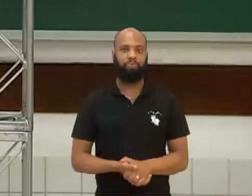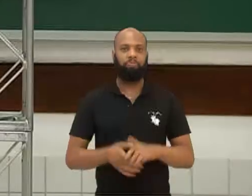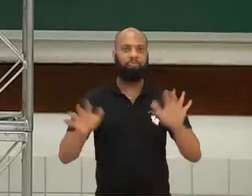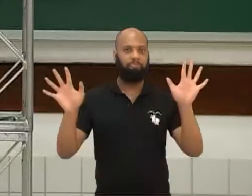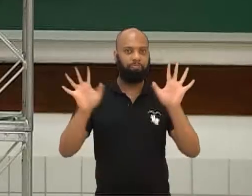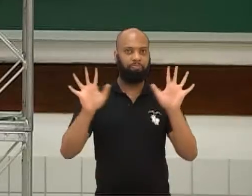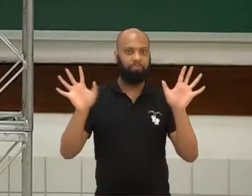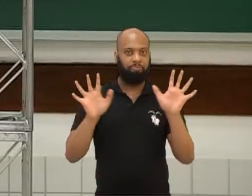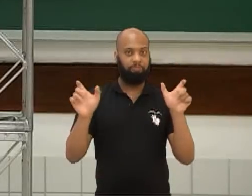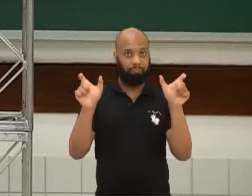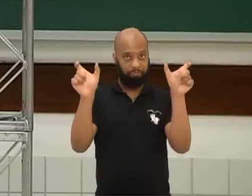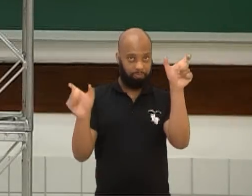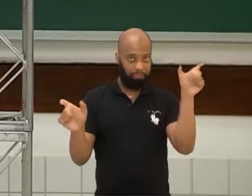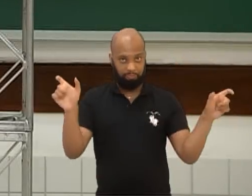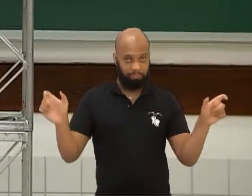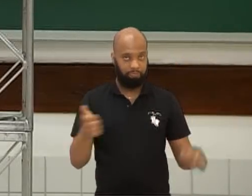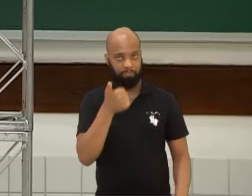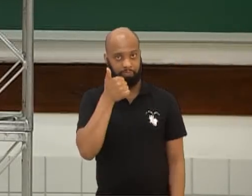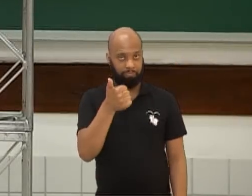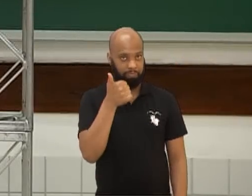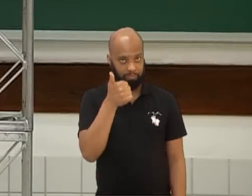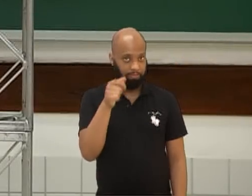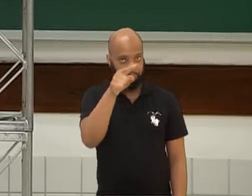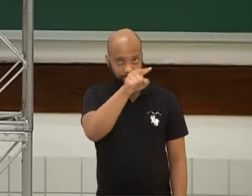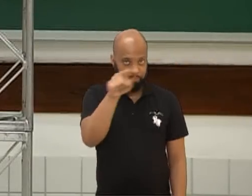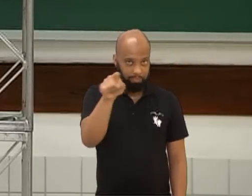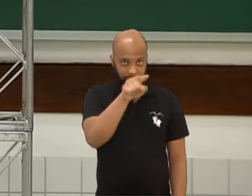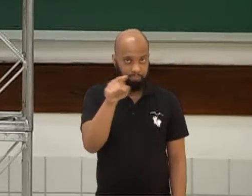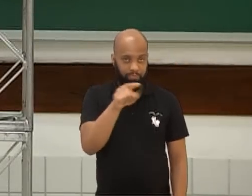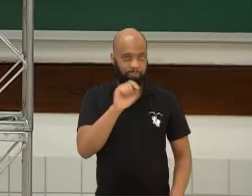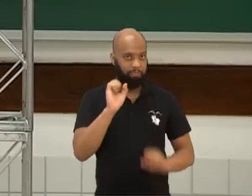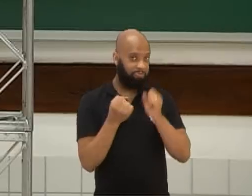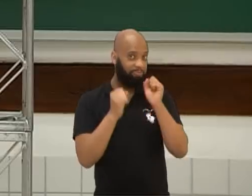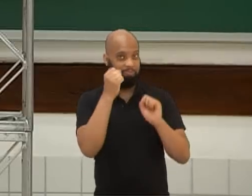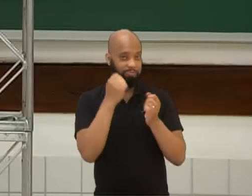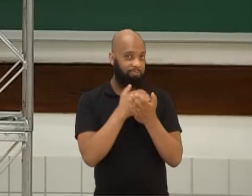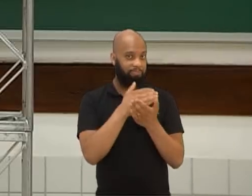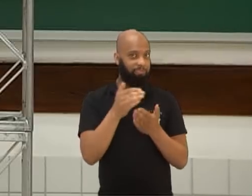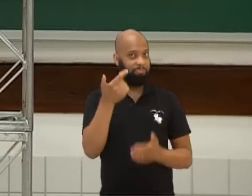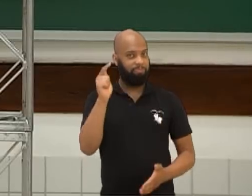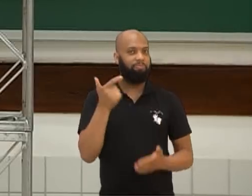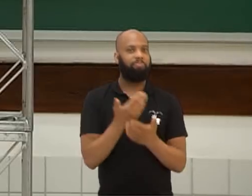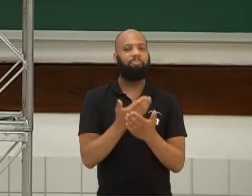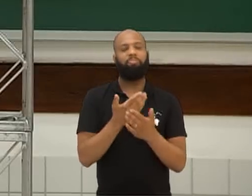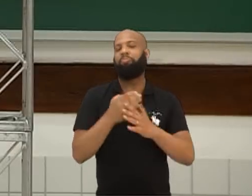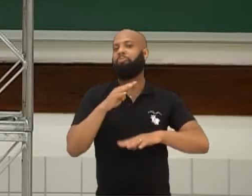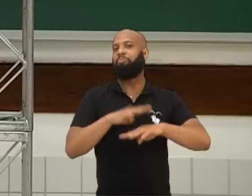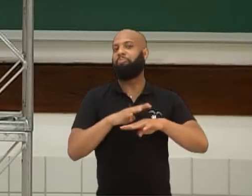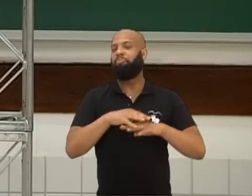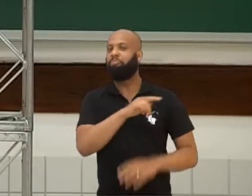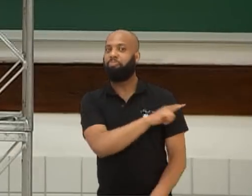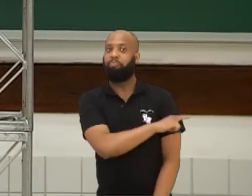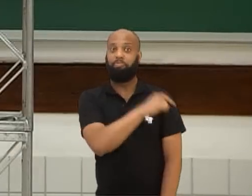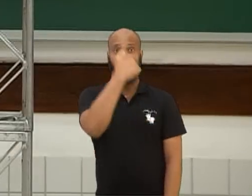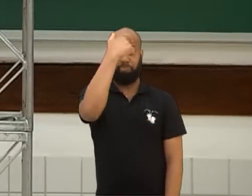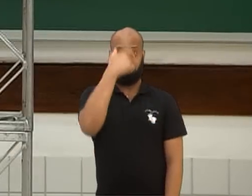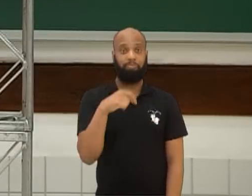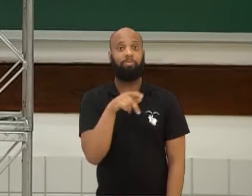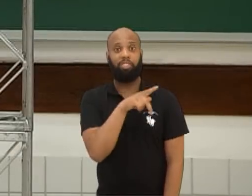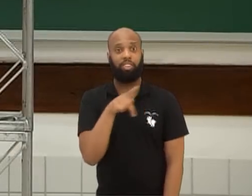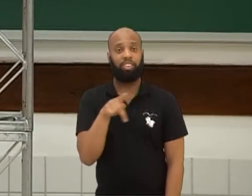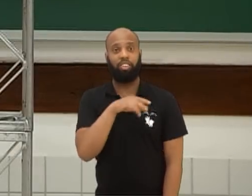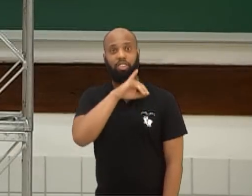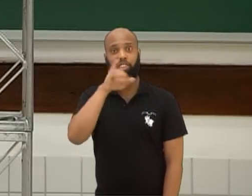pessoal, tudo bem? Como é que estão aí? Animados para mais uma aula de matemática do 7º ano? Eu sou a professora Jaqueline e antes